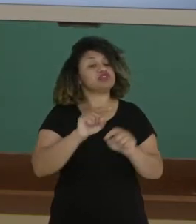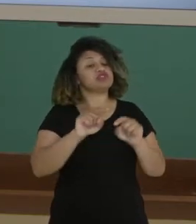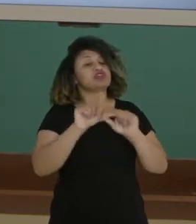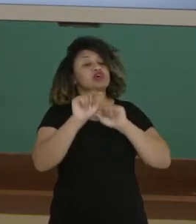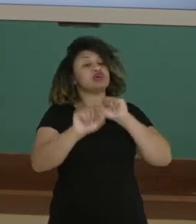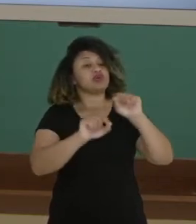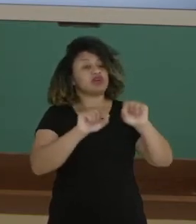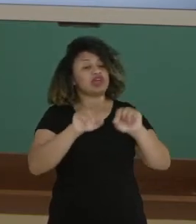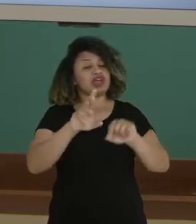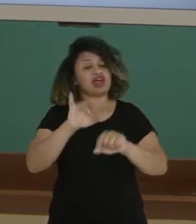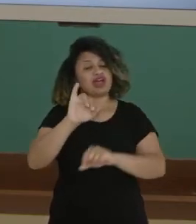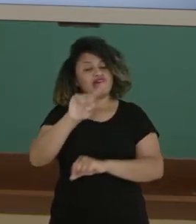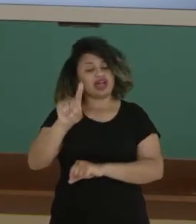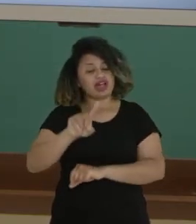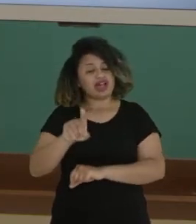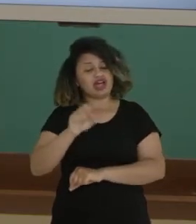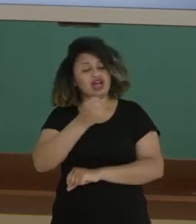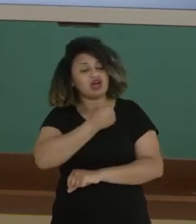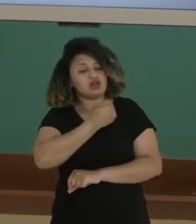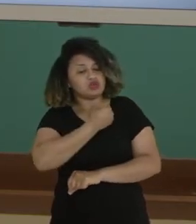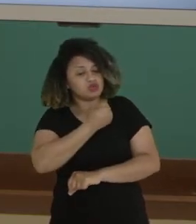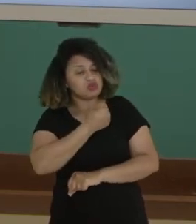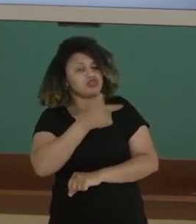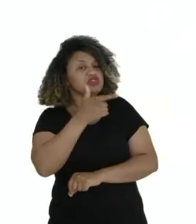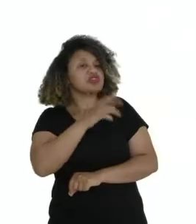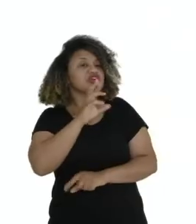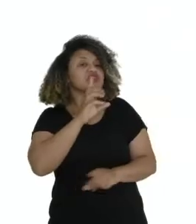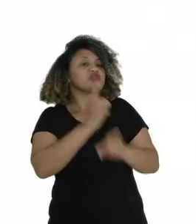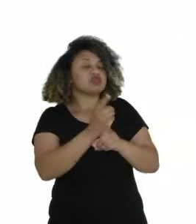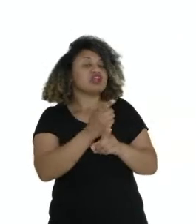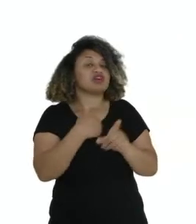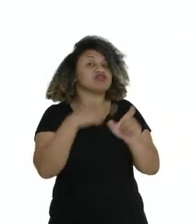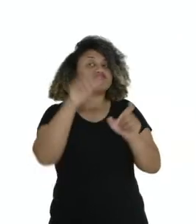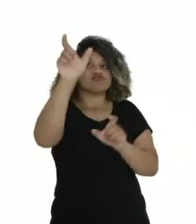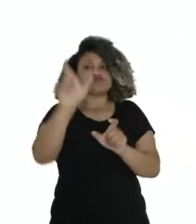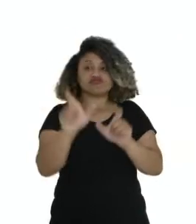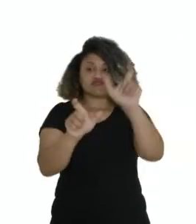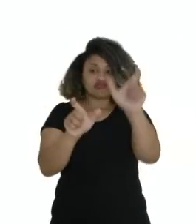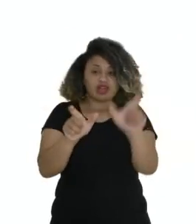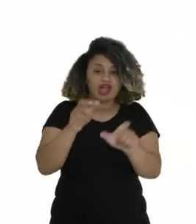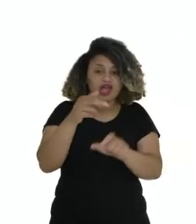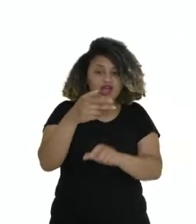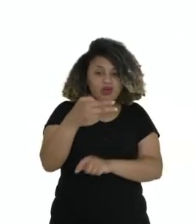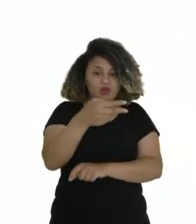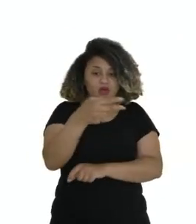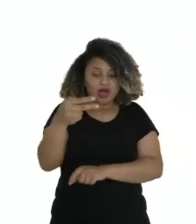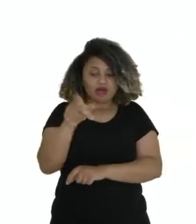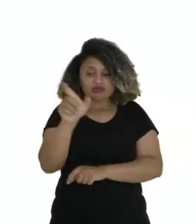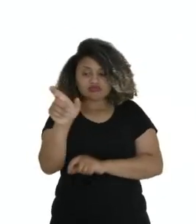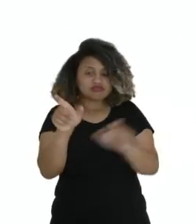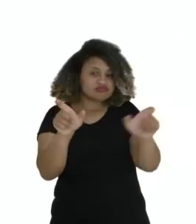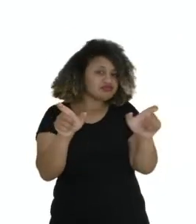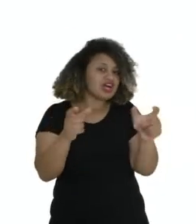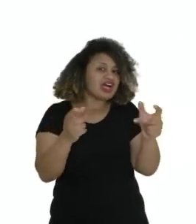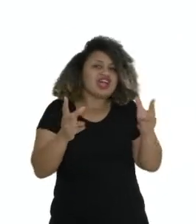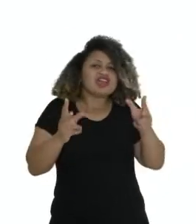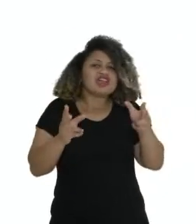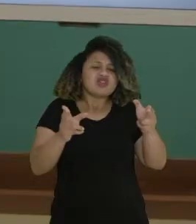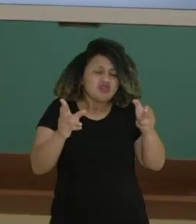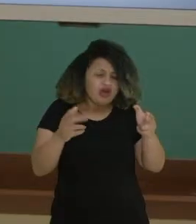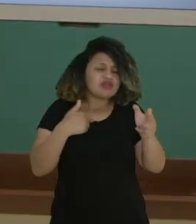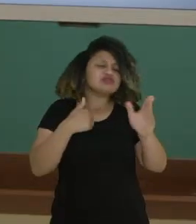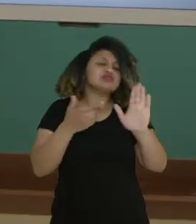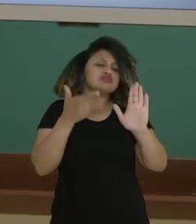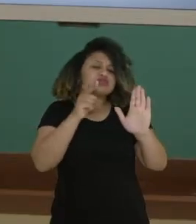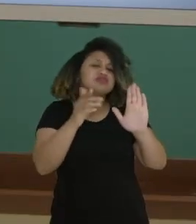da letra e faz com que a igualdade seja verdadeira, ok? Aquele sinalzinho de igual faz com que